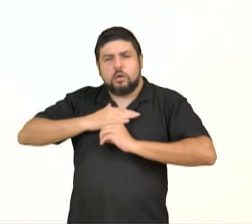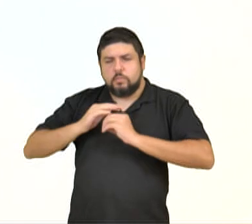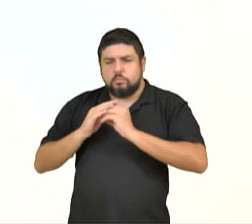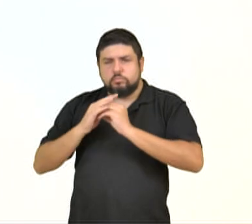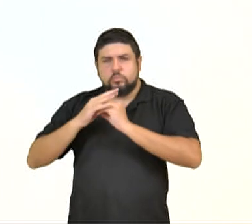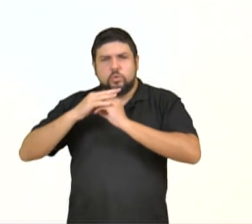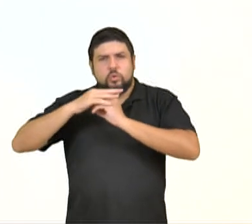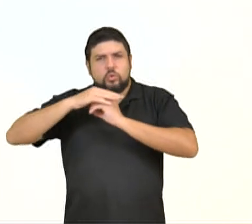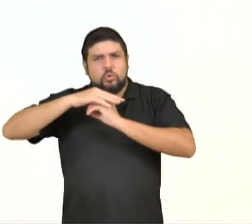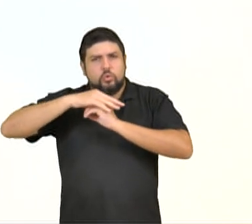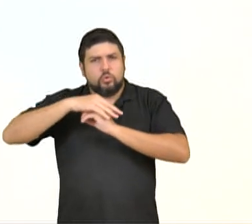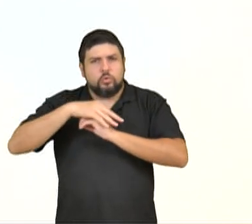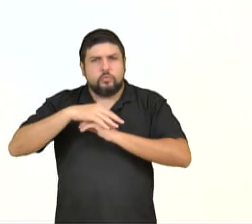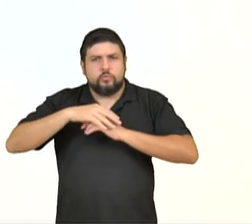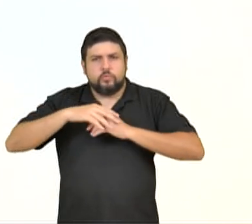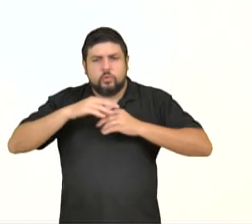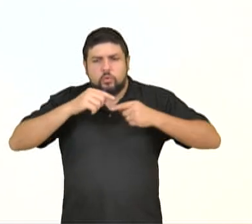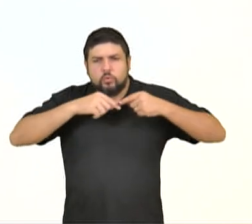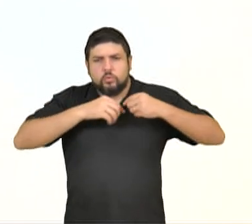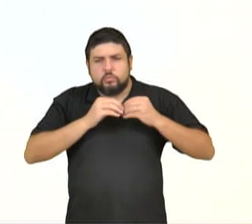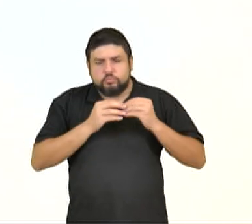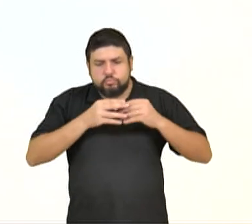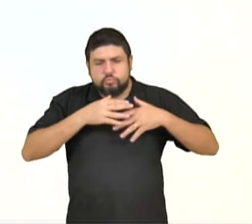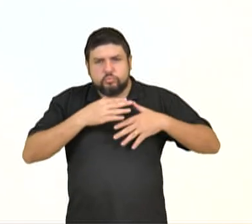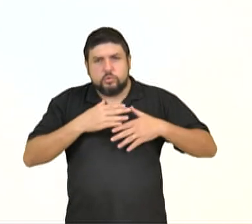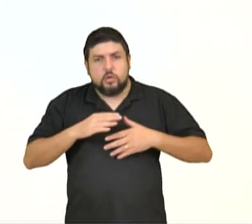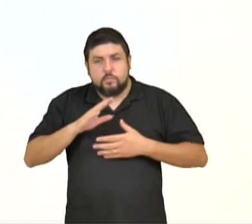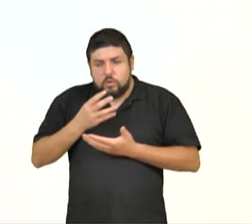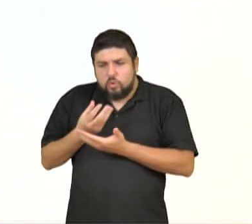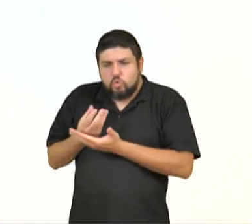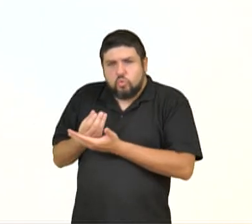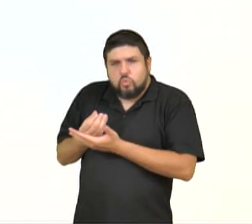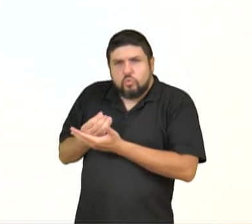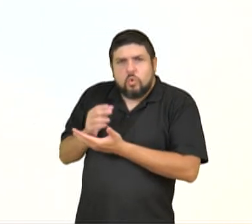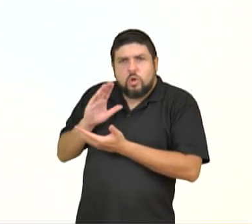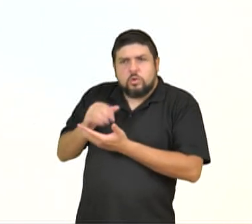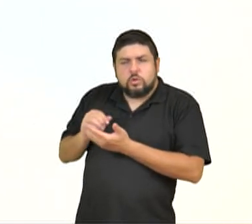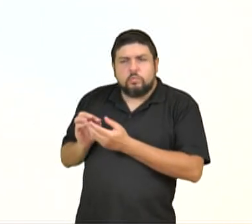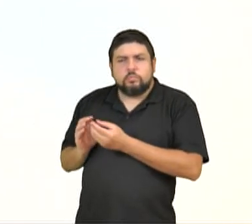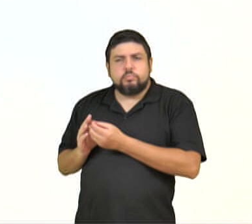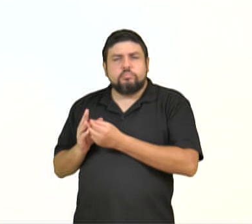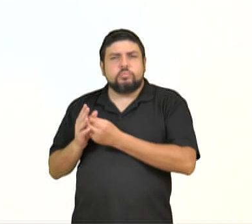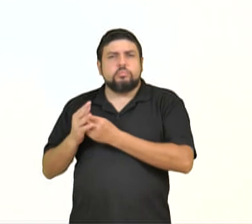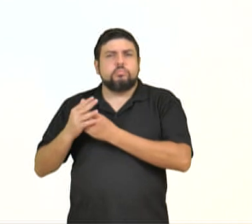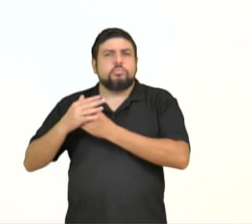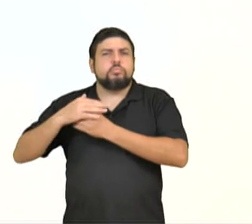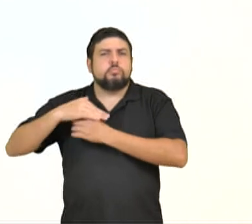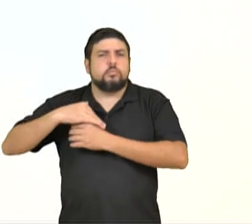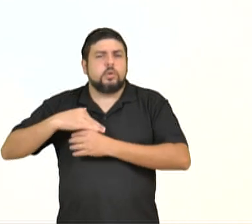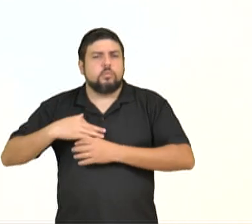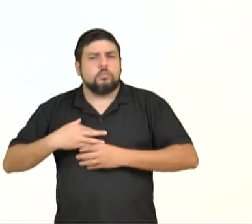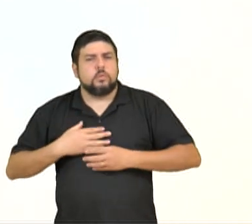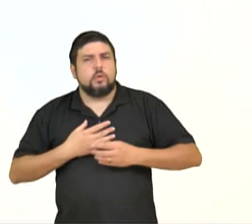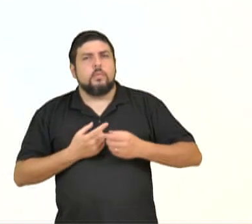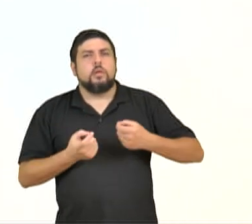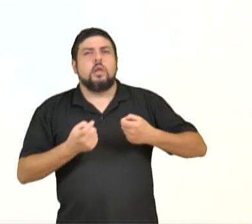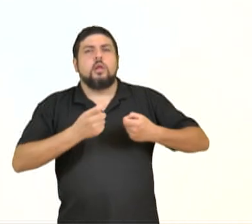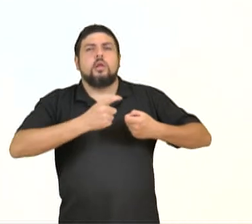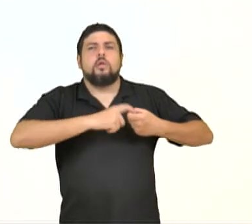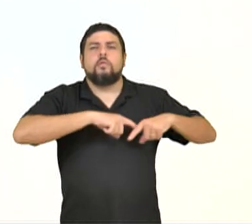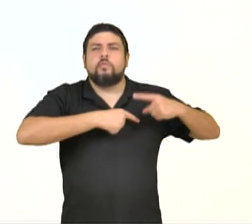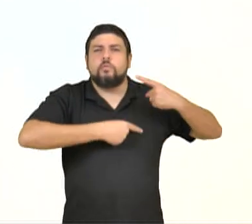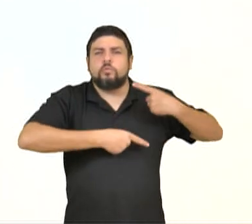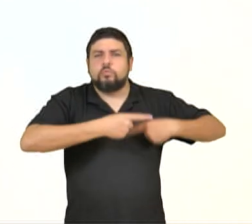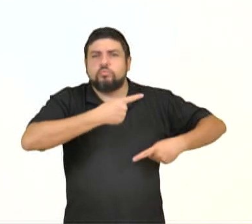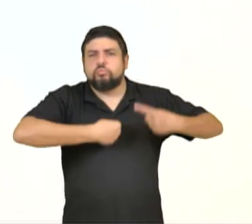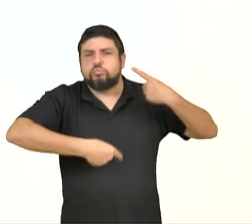vasos linfáticos, depois que ela já foi drenada, filtrada, até que ela retorne para a nossa circulação